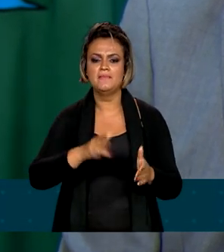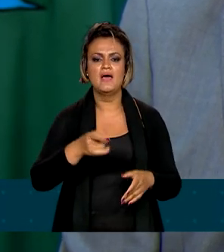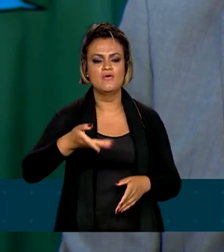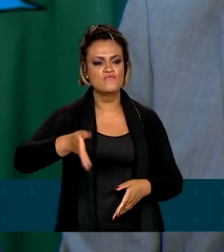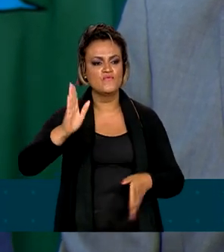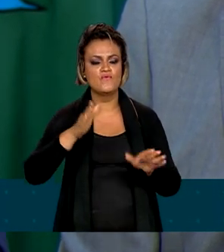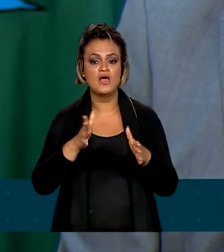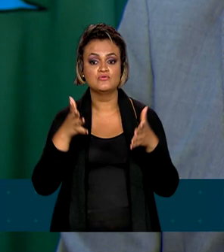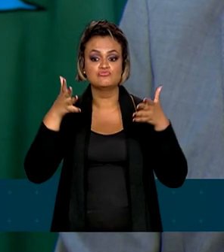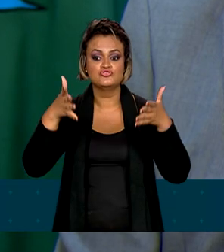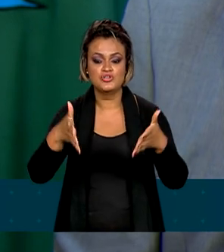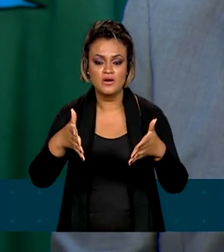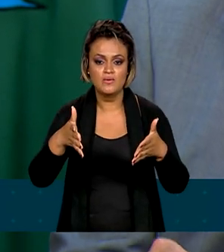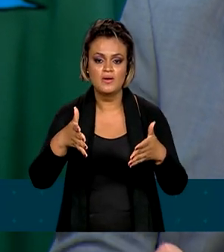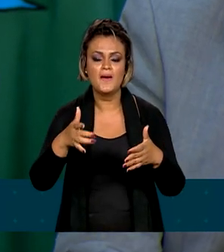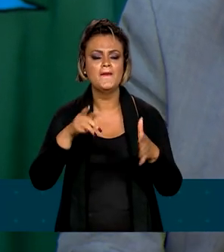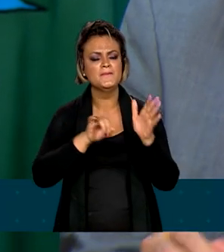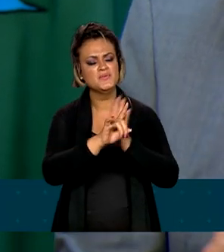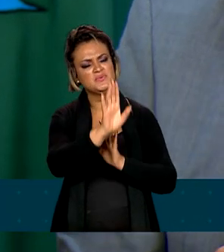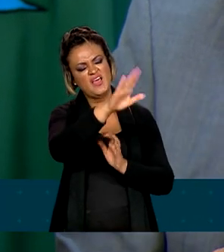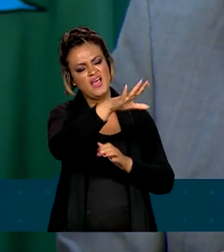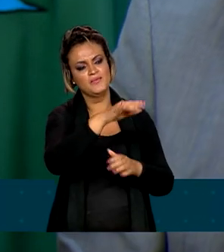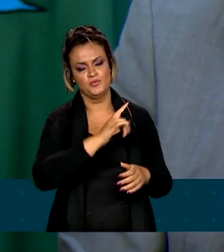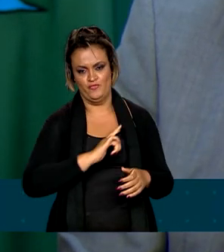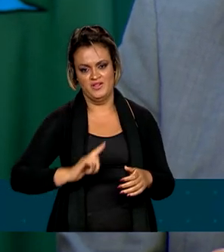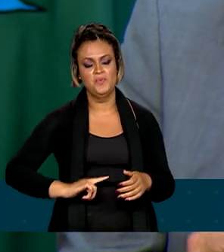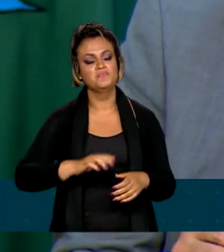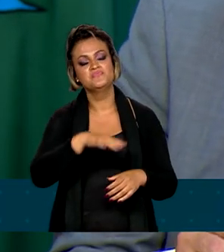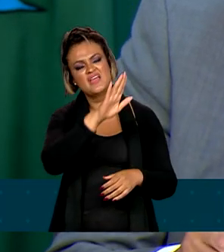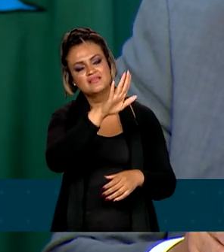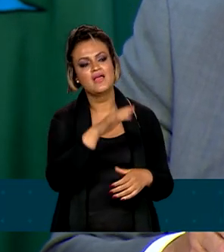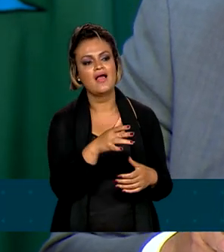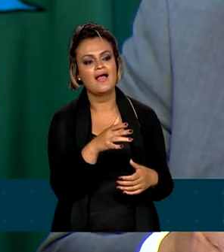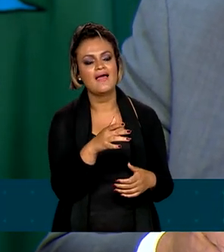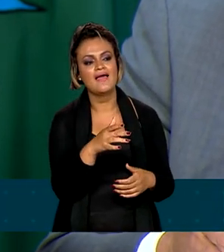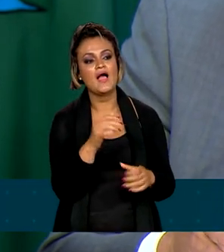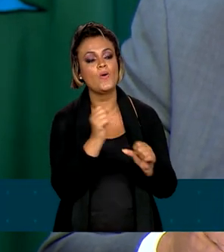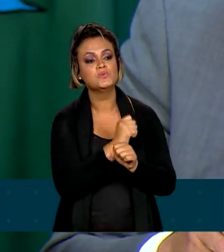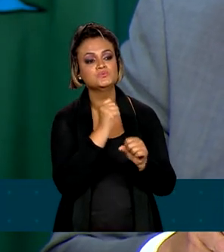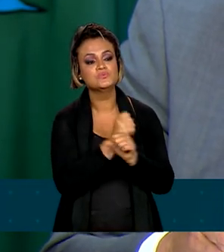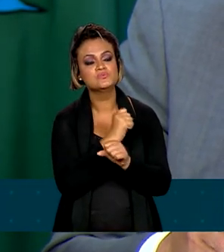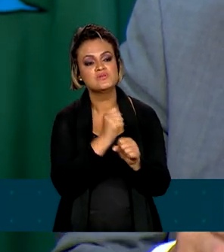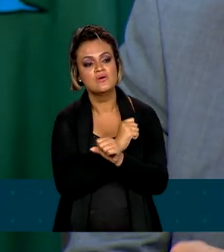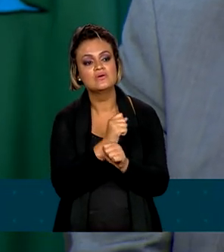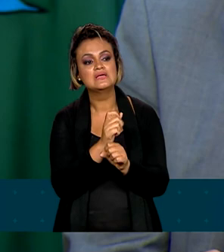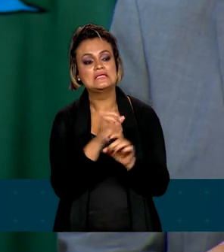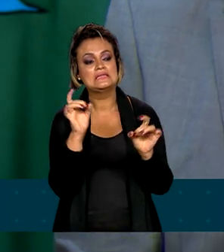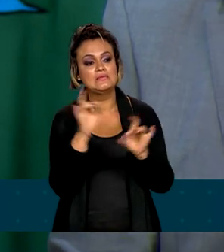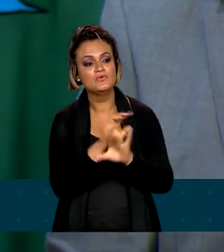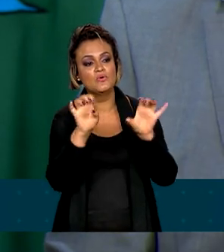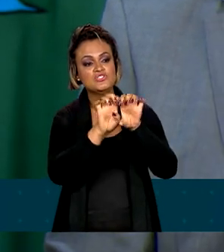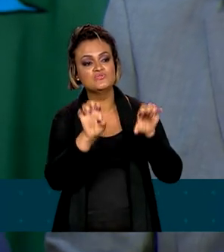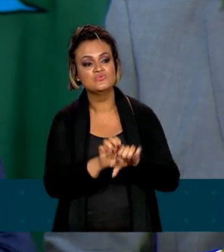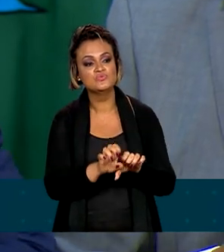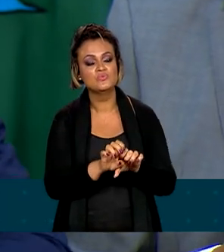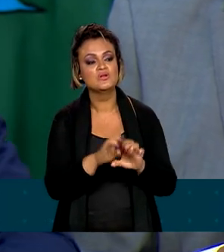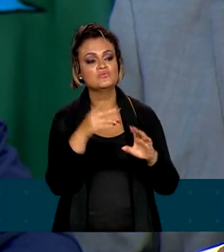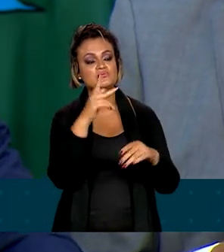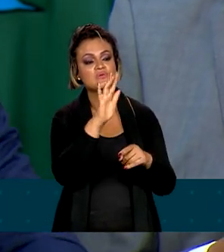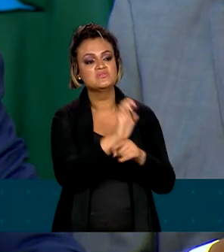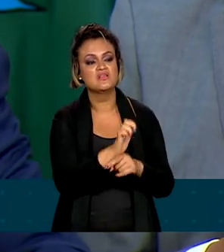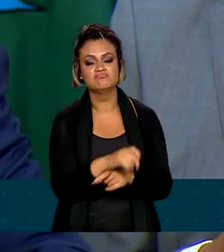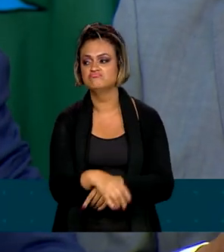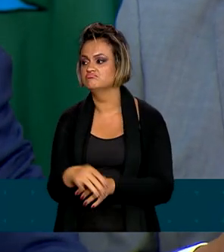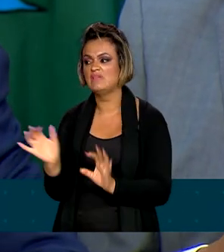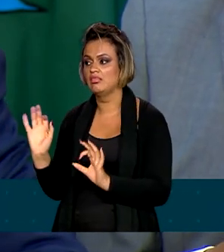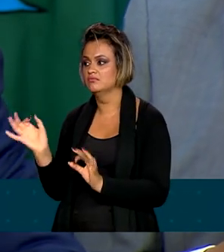e quando eu chego lá, eu pergunto para o governador qual foi a obra realizada de infraestrutura no seu estado.